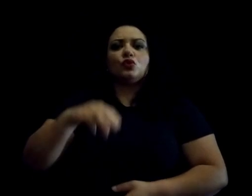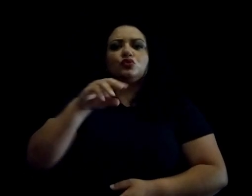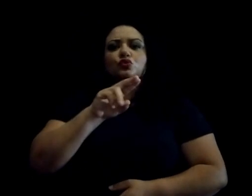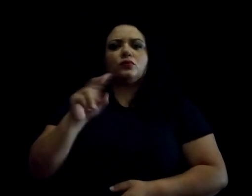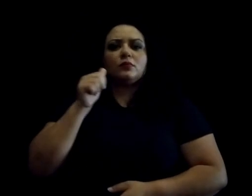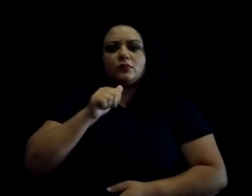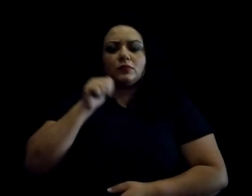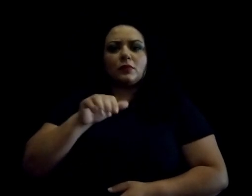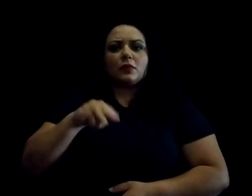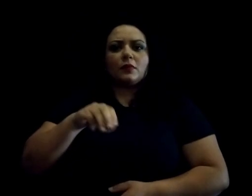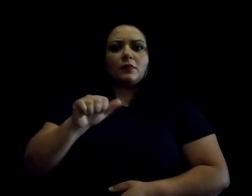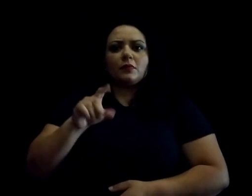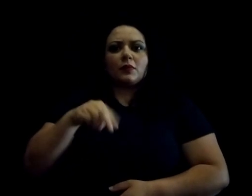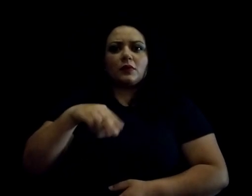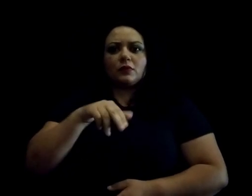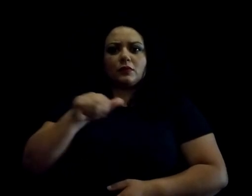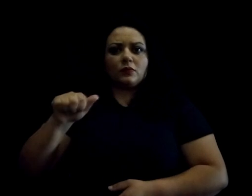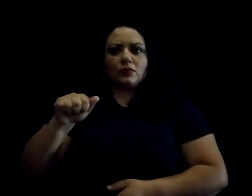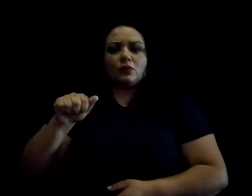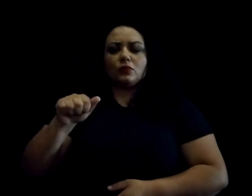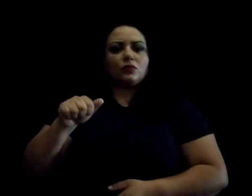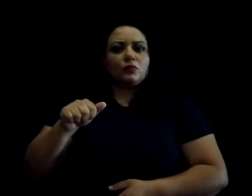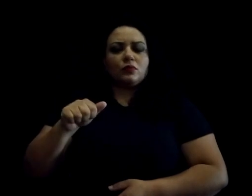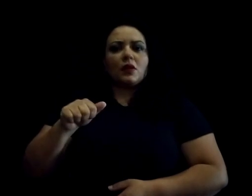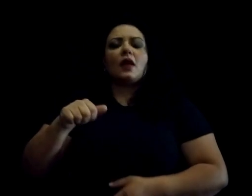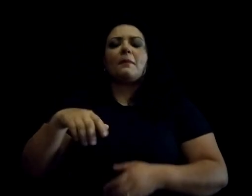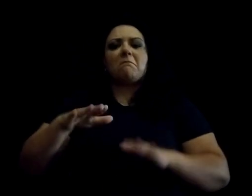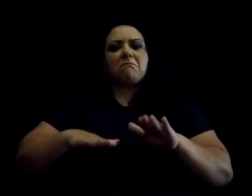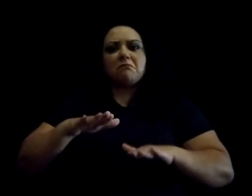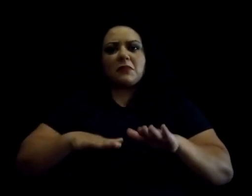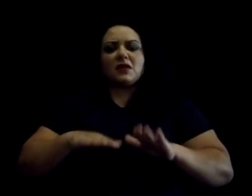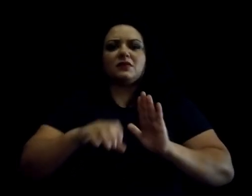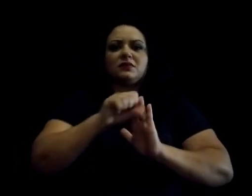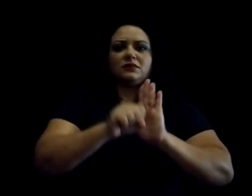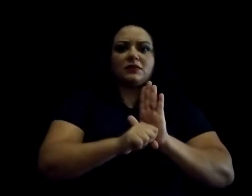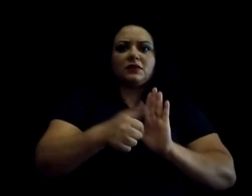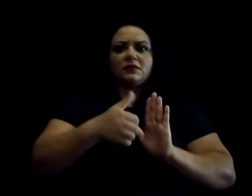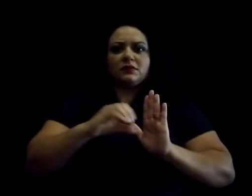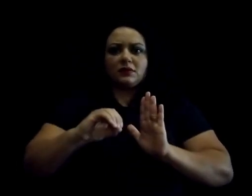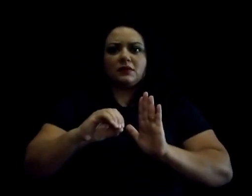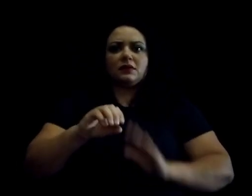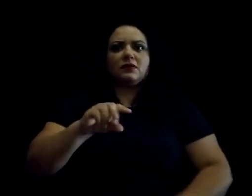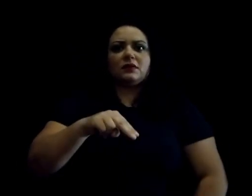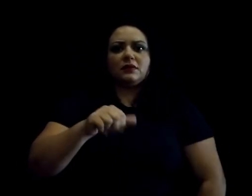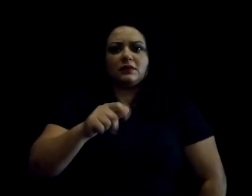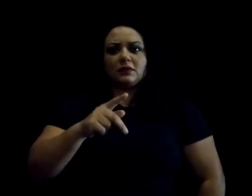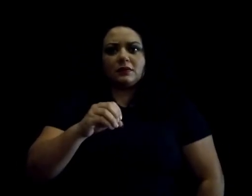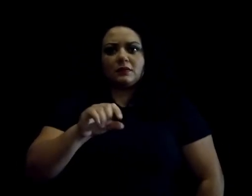Madonna del Carmine, a Morena, anônimo, aproximadamente século X,